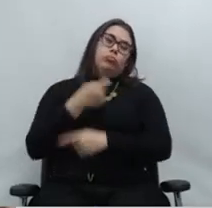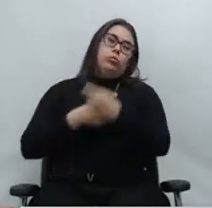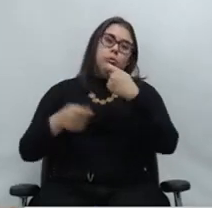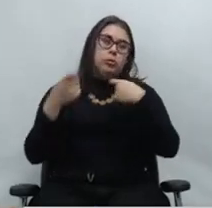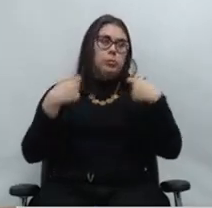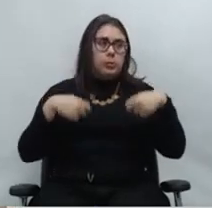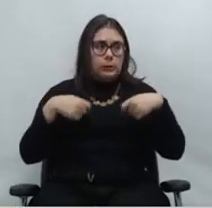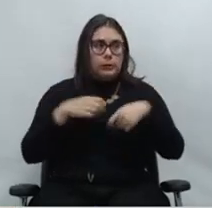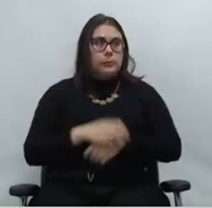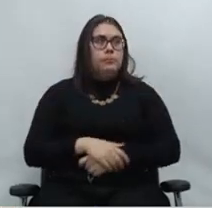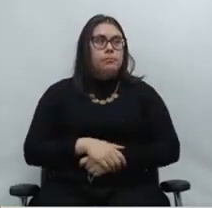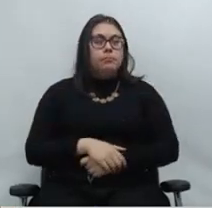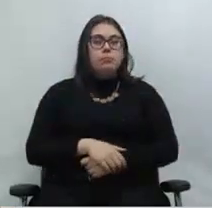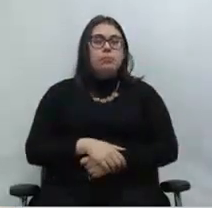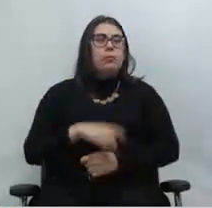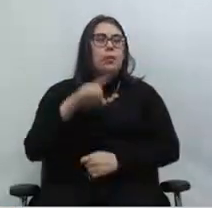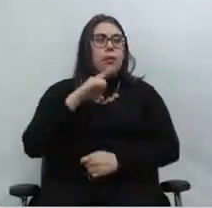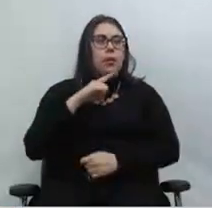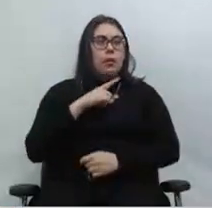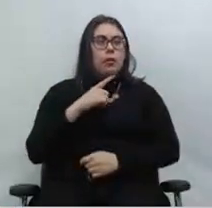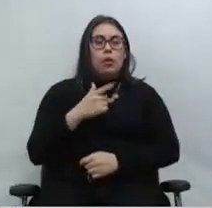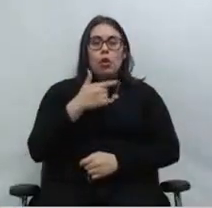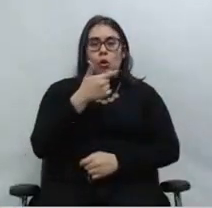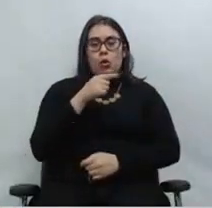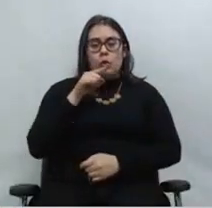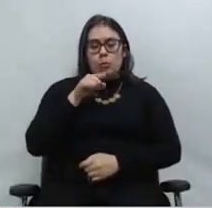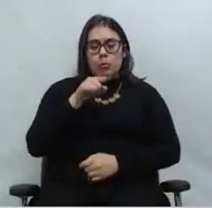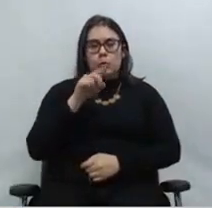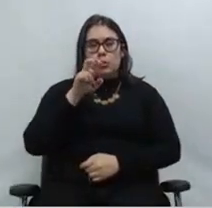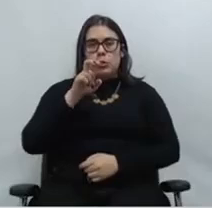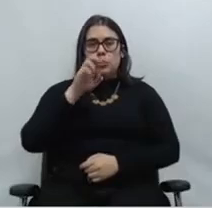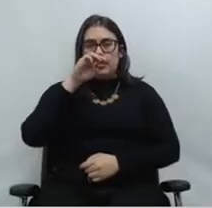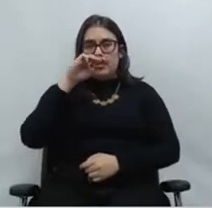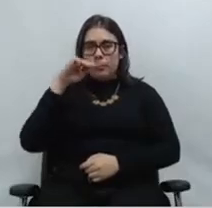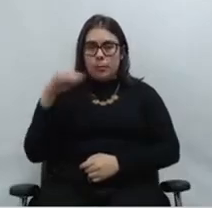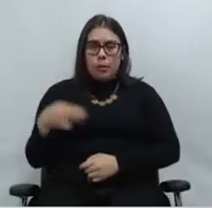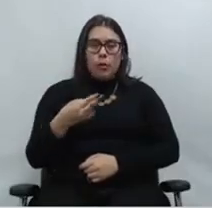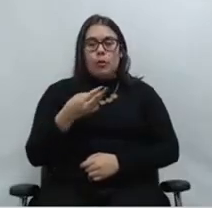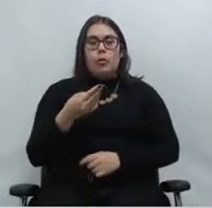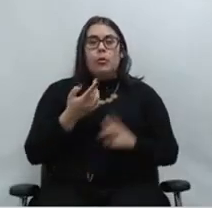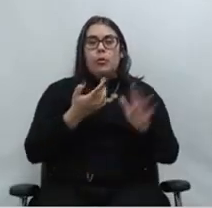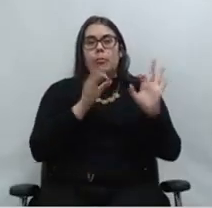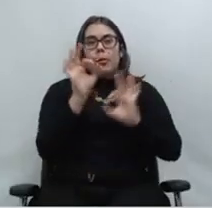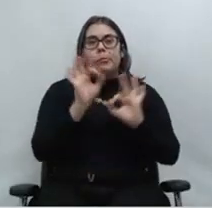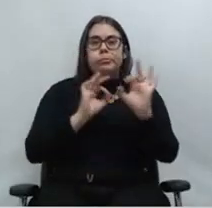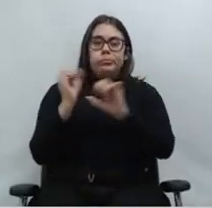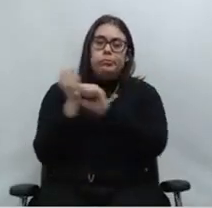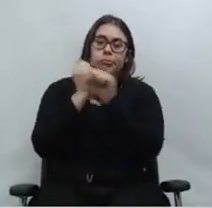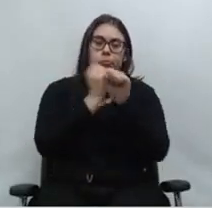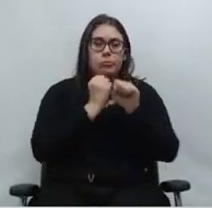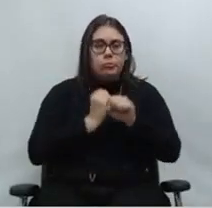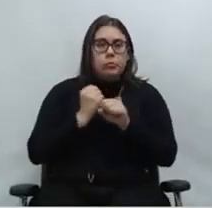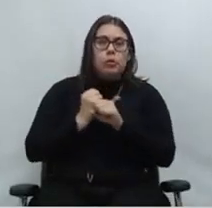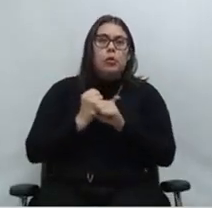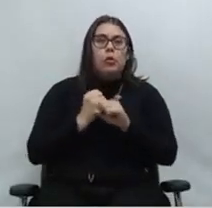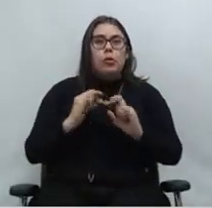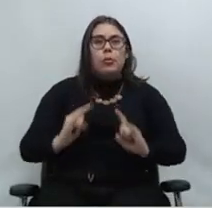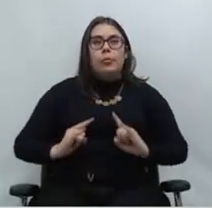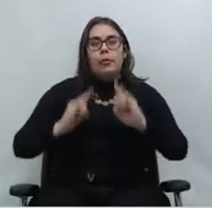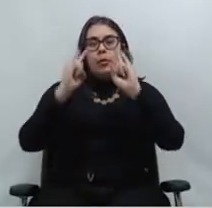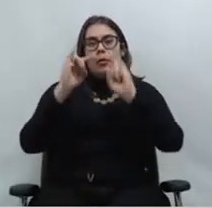administrativas. Consta ainda uma previsão orçamentária de 2,5 milhões para reformas de imóveis, a qual deverá incluir os custos com a reforma do prédio